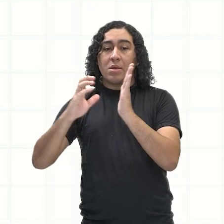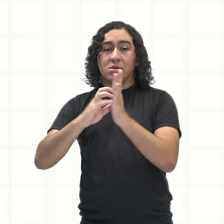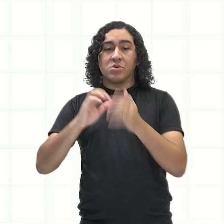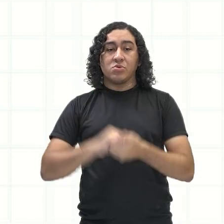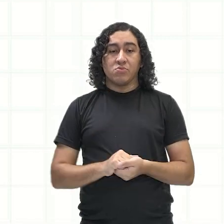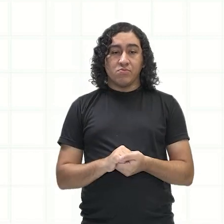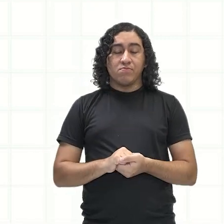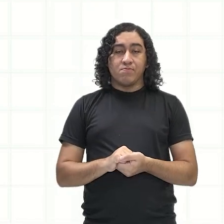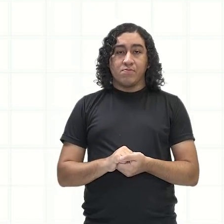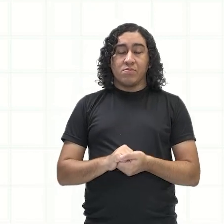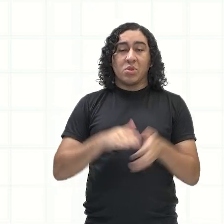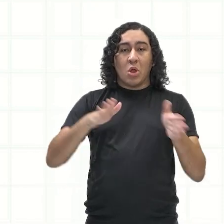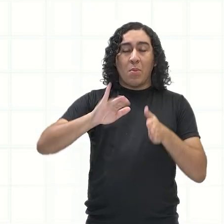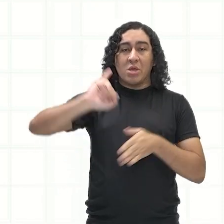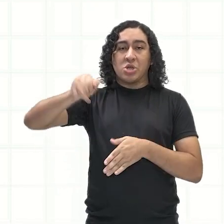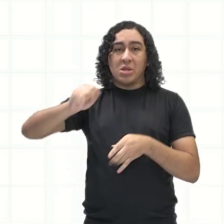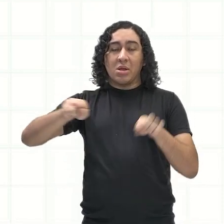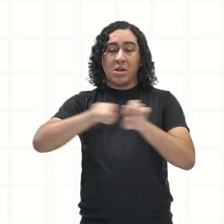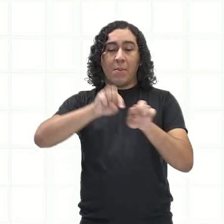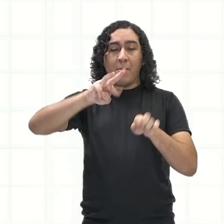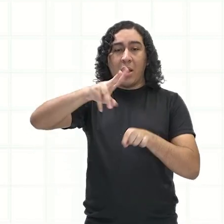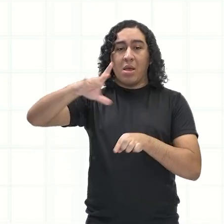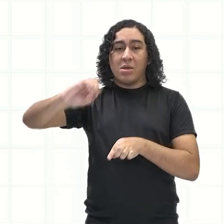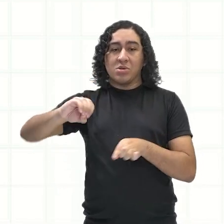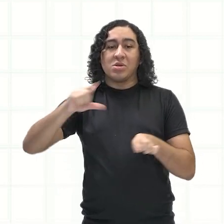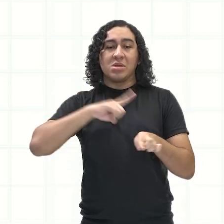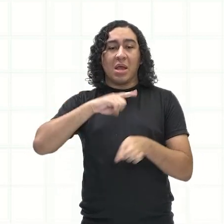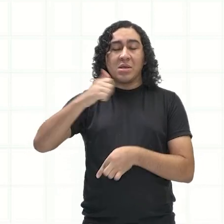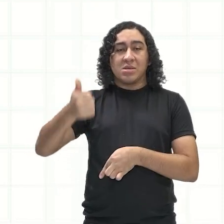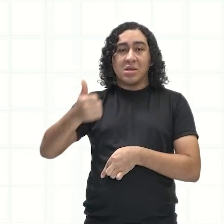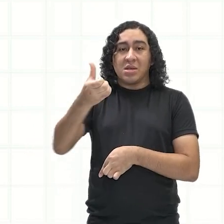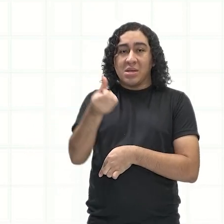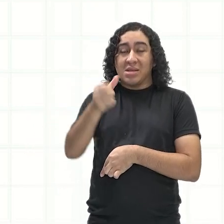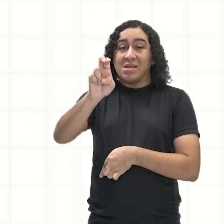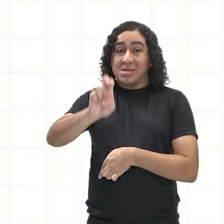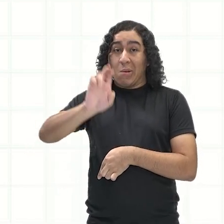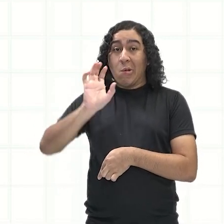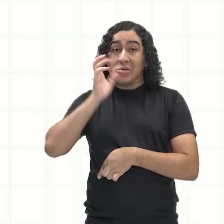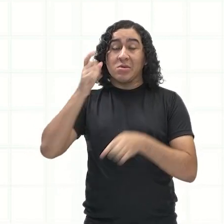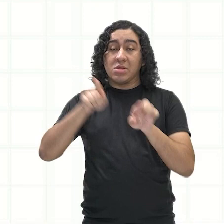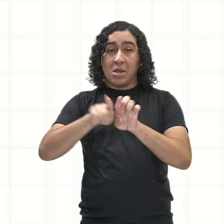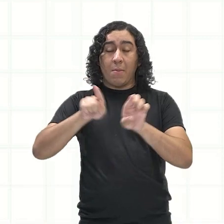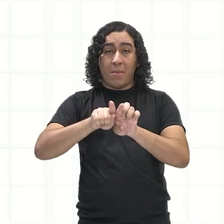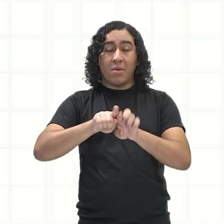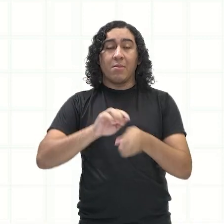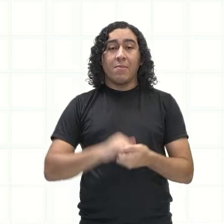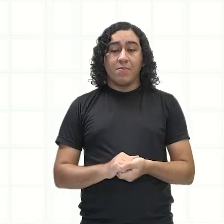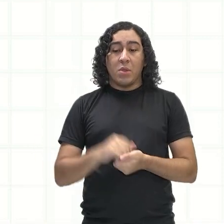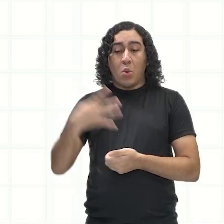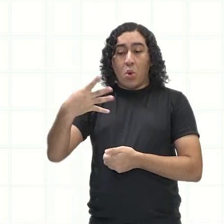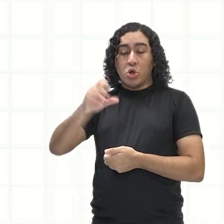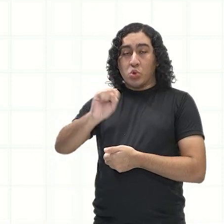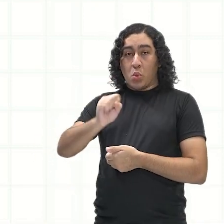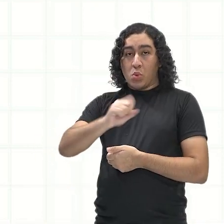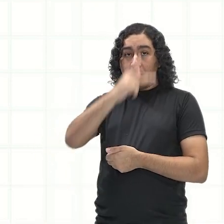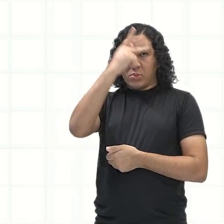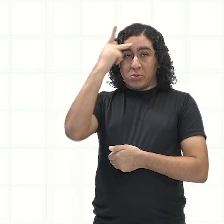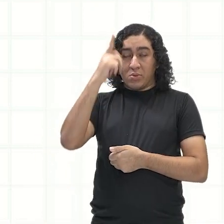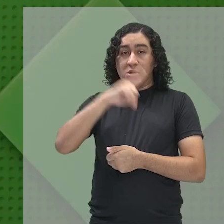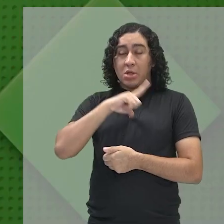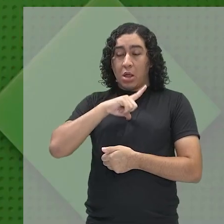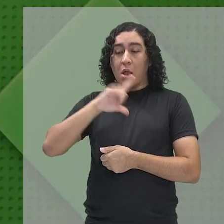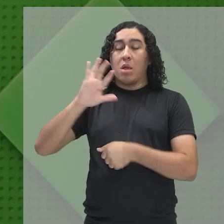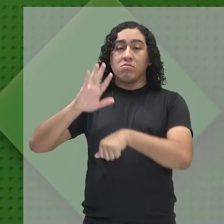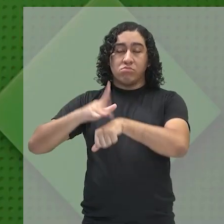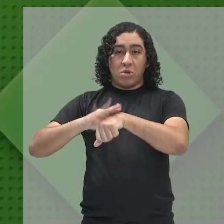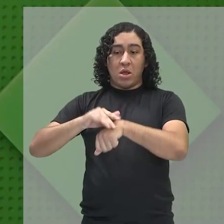casos novos de HIV chegou a 165 e houve o diagnóstico de 48 casos de AIDS, né? Então é